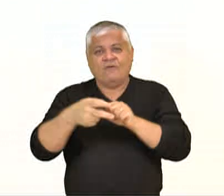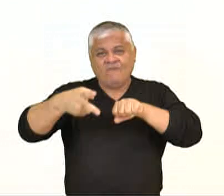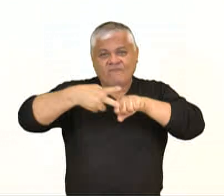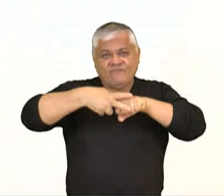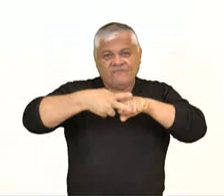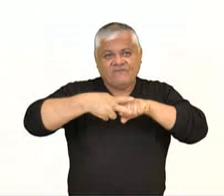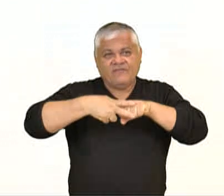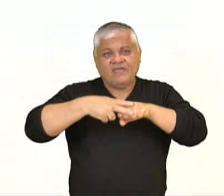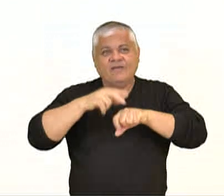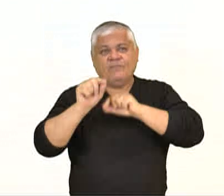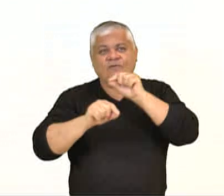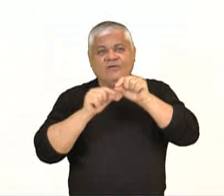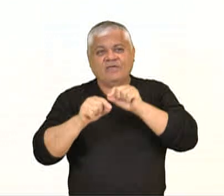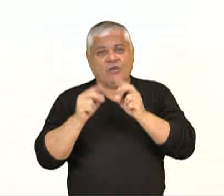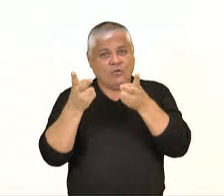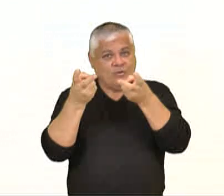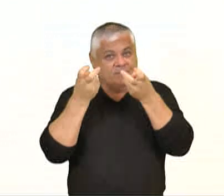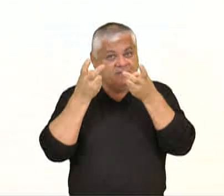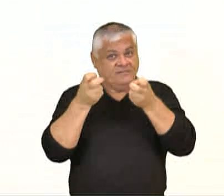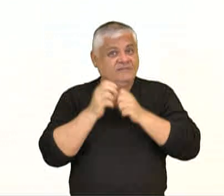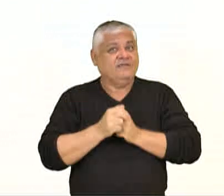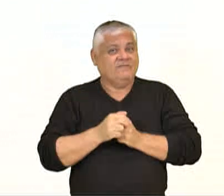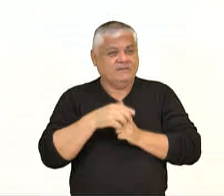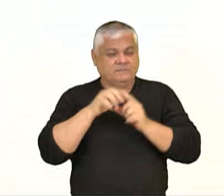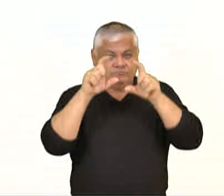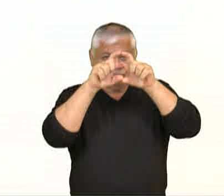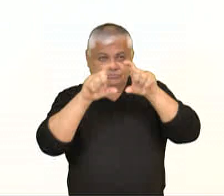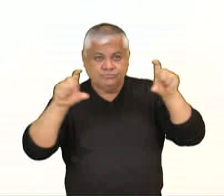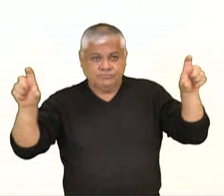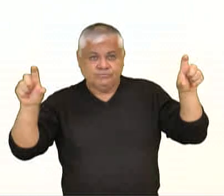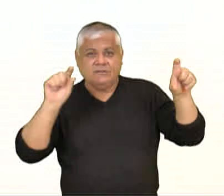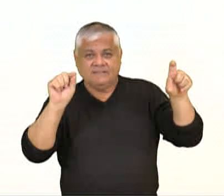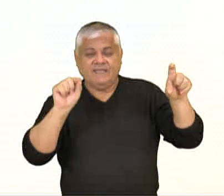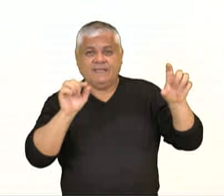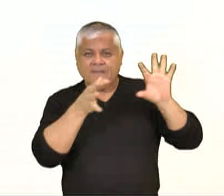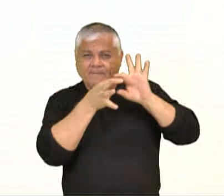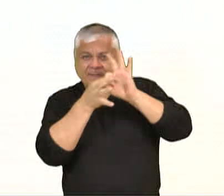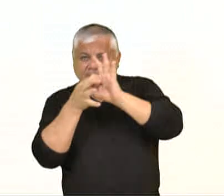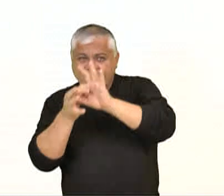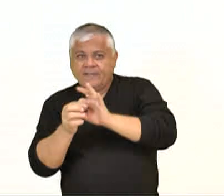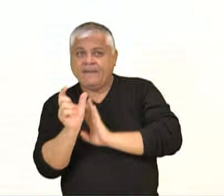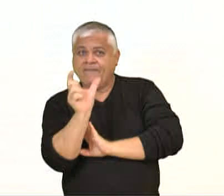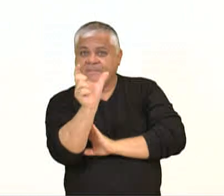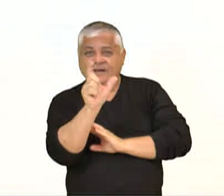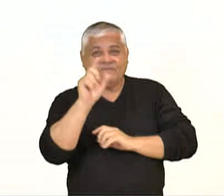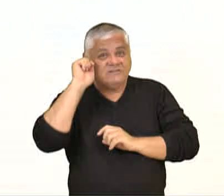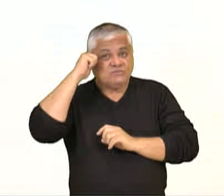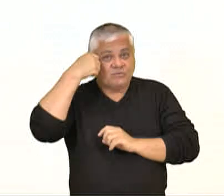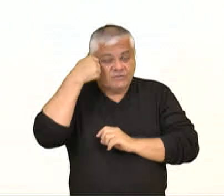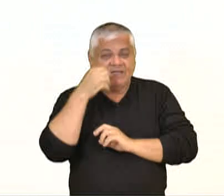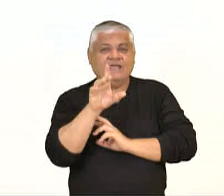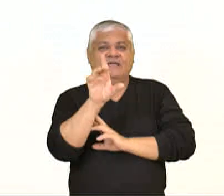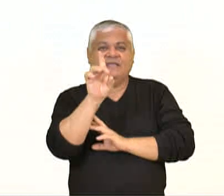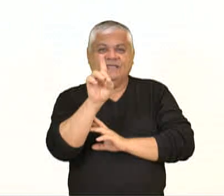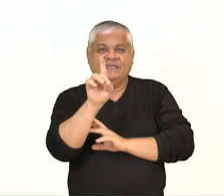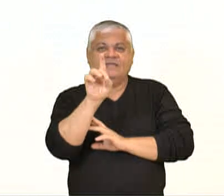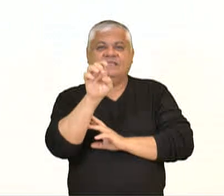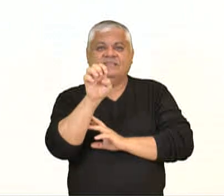inventado retoma? Observe que todas essas questões, elas se debruçam, têm como escopo a